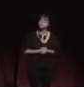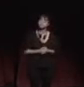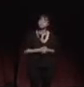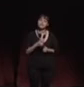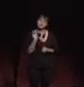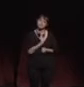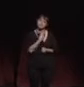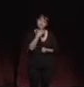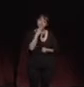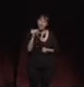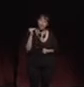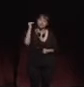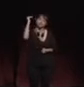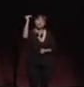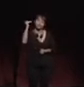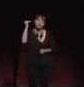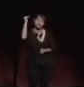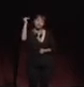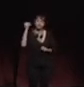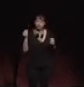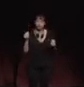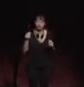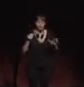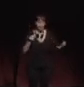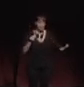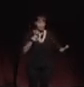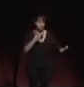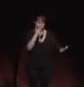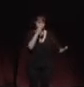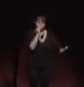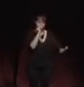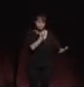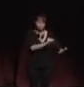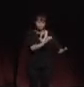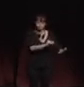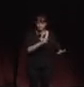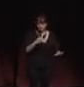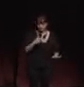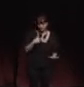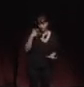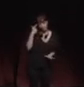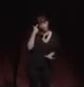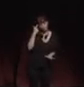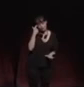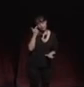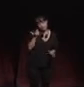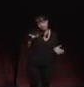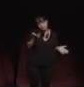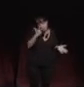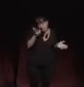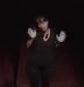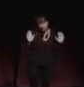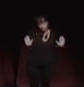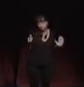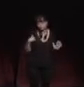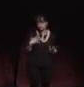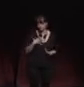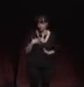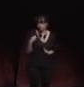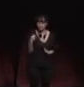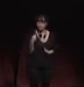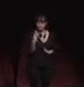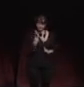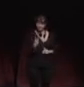do adulto, né? E deixa a criança lá. Eu, pelo menos, acho, não sei se eu estou errada, mas eu tenho 3